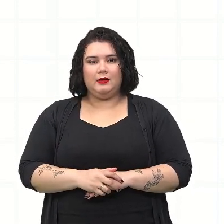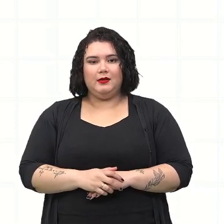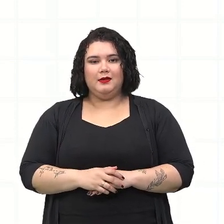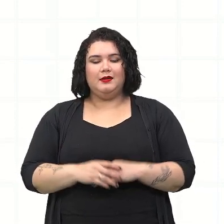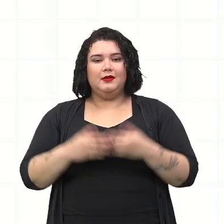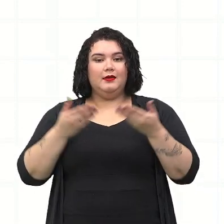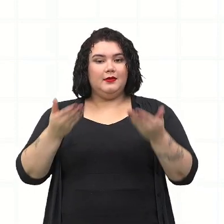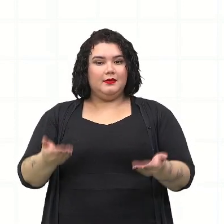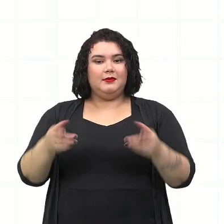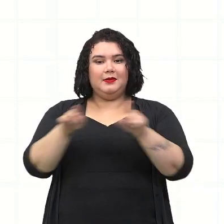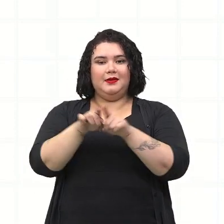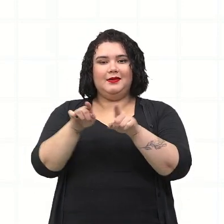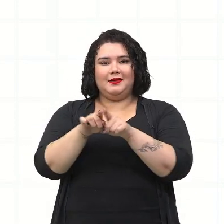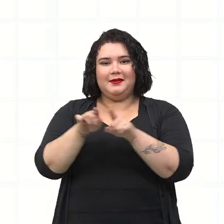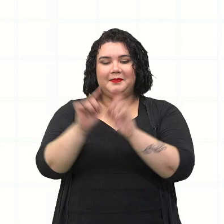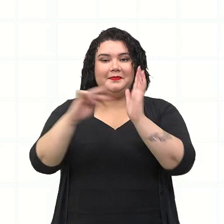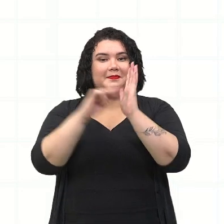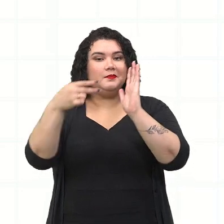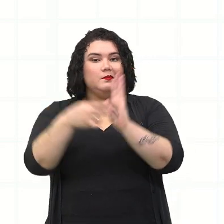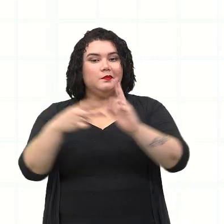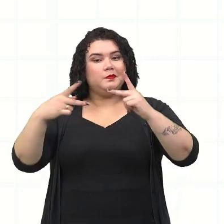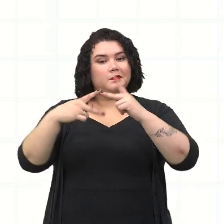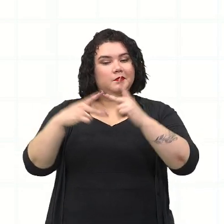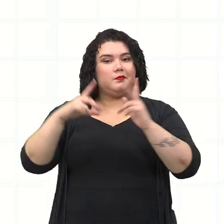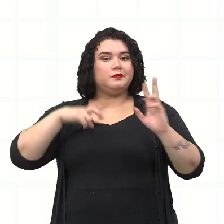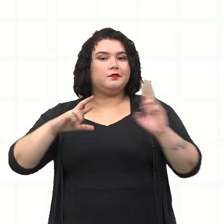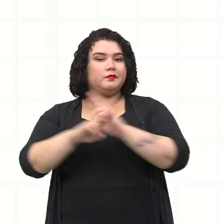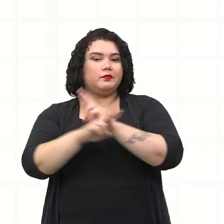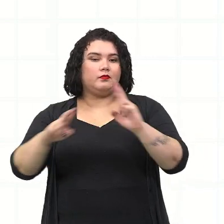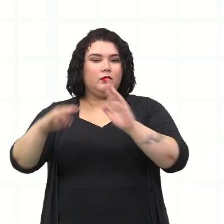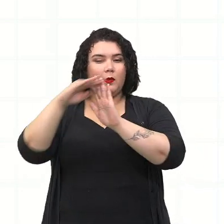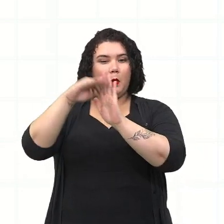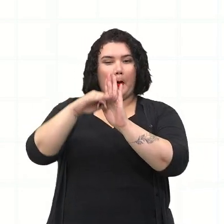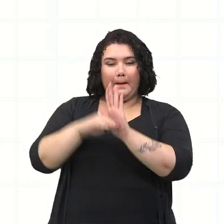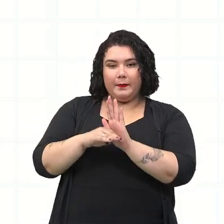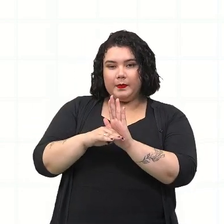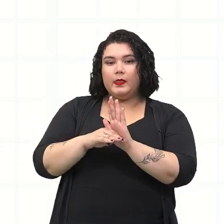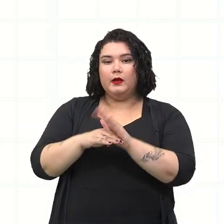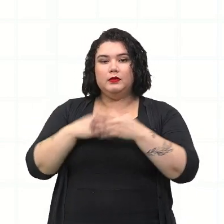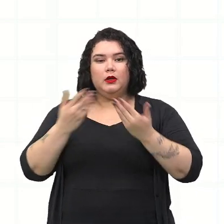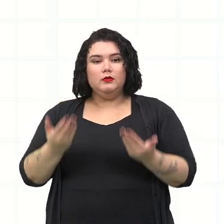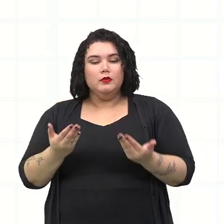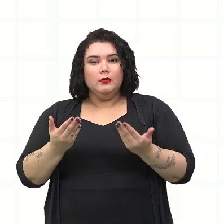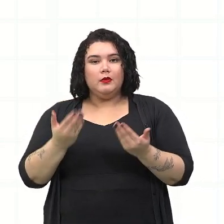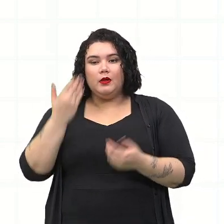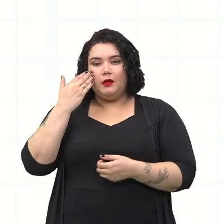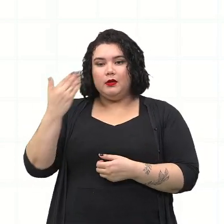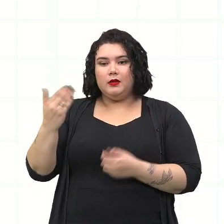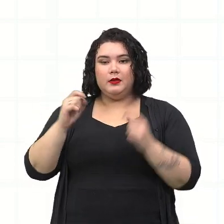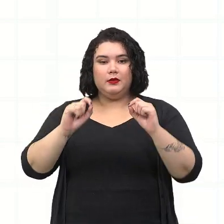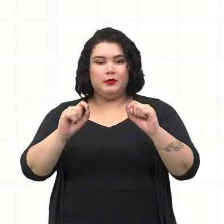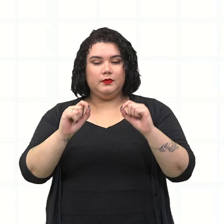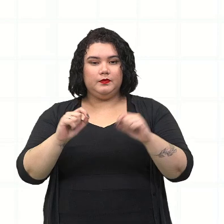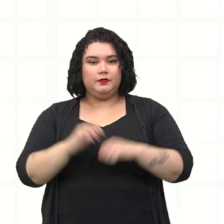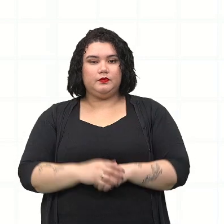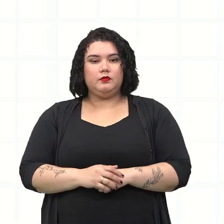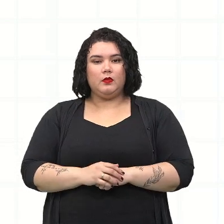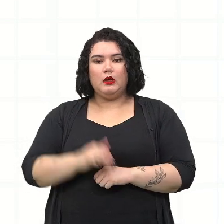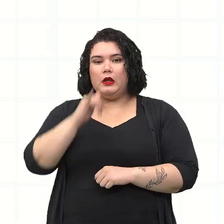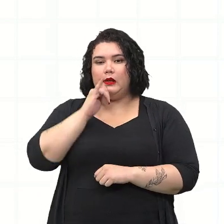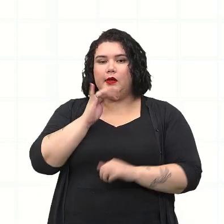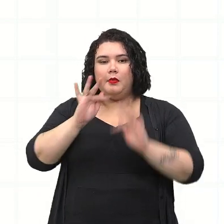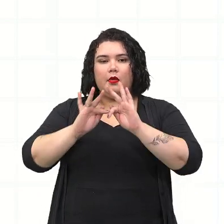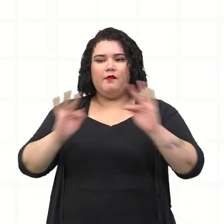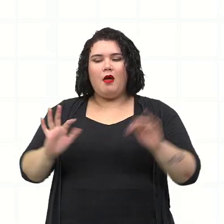Também as relações de sentido que as preposições podem causar, a gente já falou um pouquinho sobre, então eu tenho ali, ele ganhou o prêmio por merecimento,